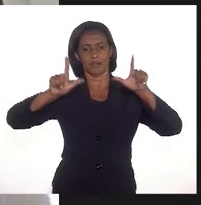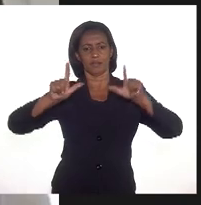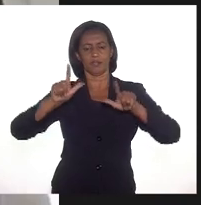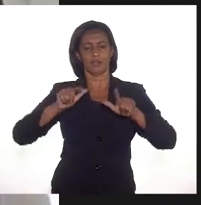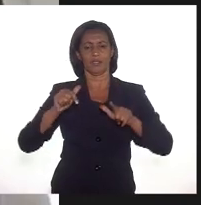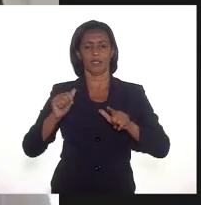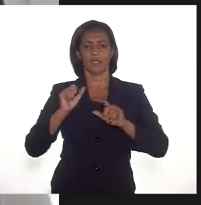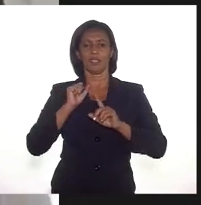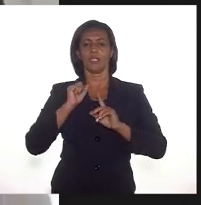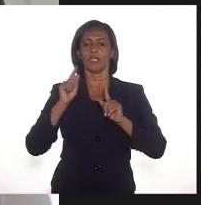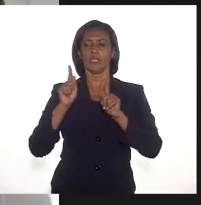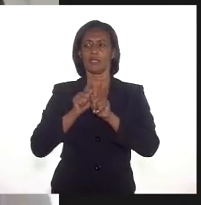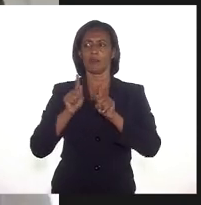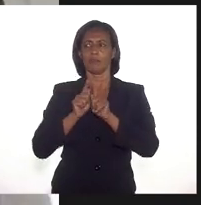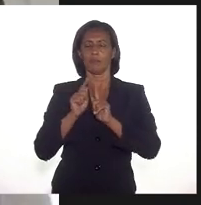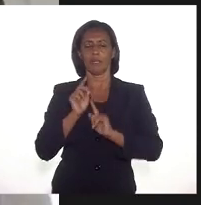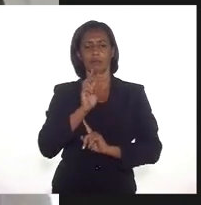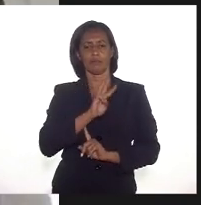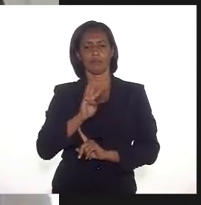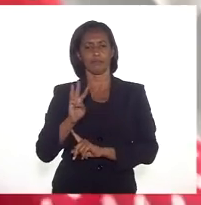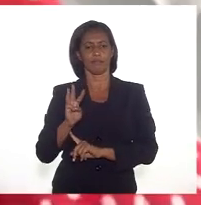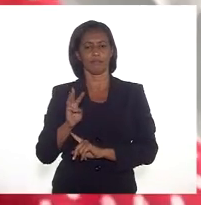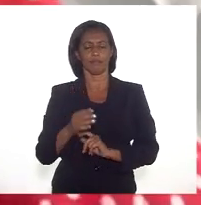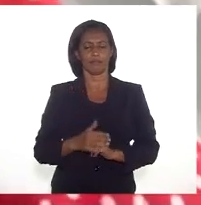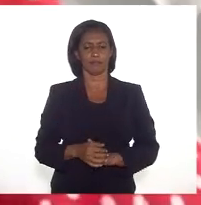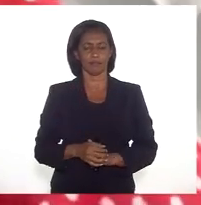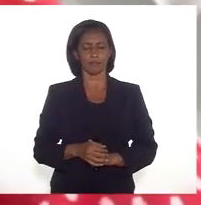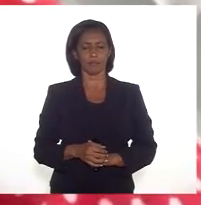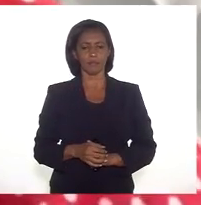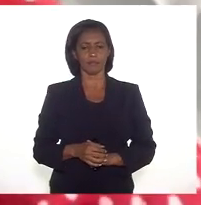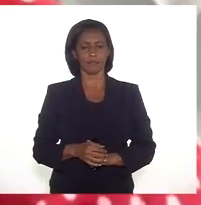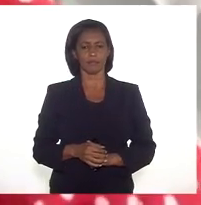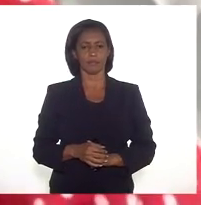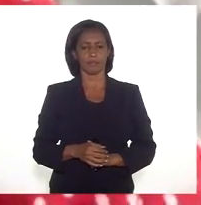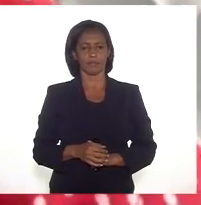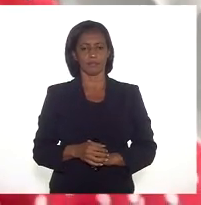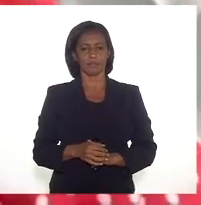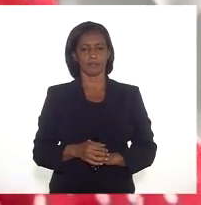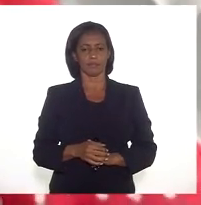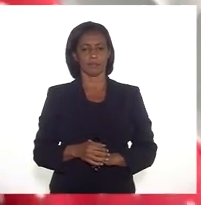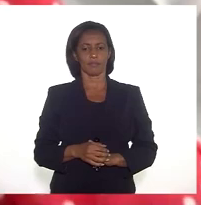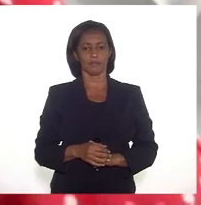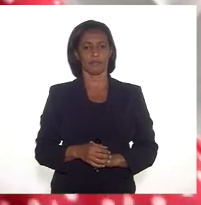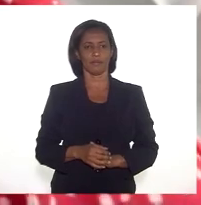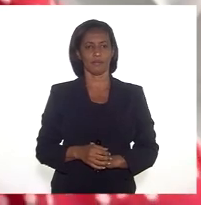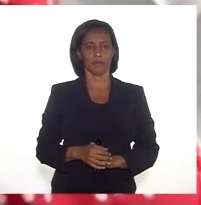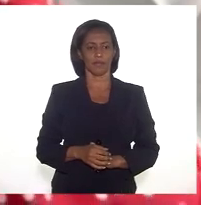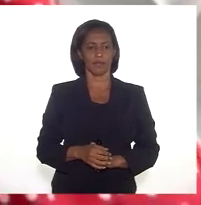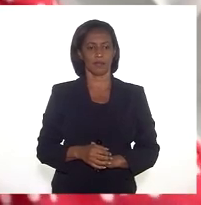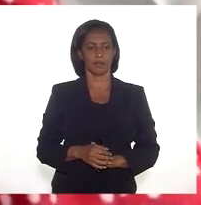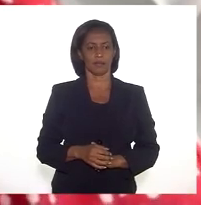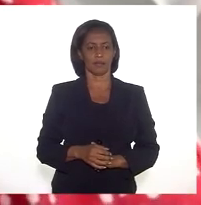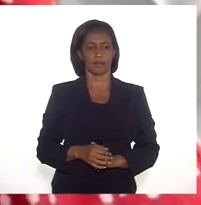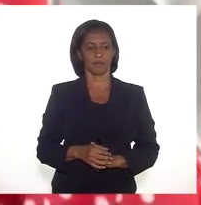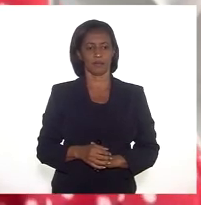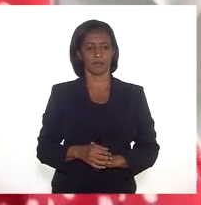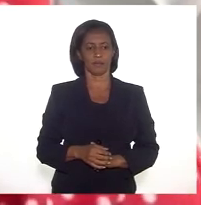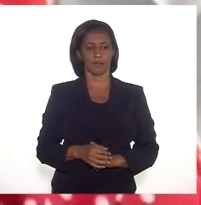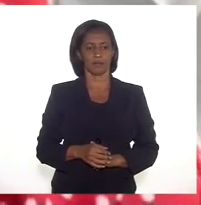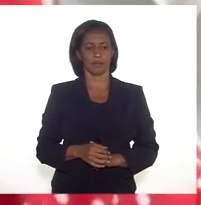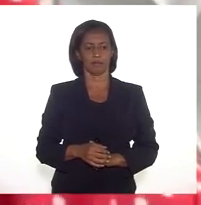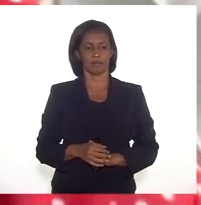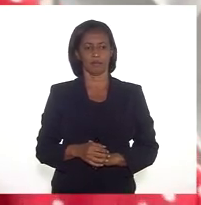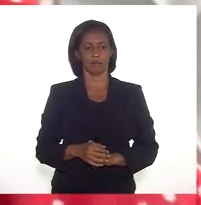e redes sociais. Muito obrigada. Célia, antes de encerrar a sua manifestação no que se refere à